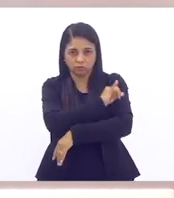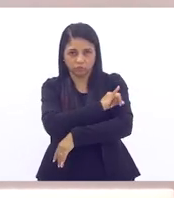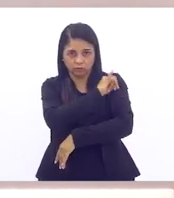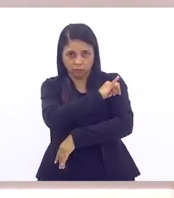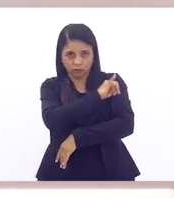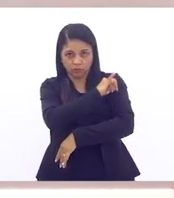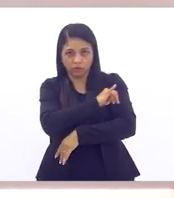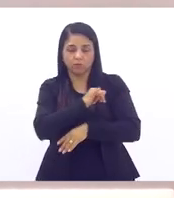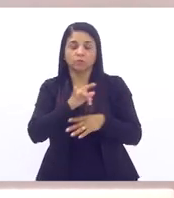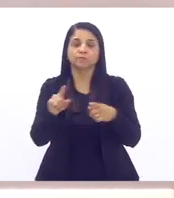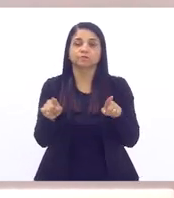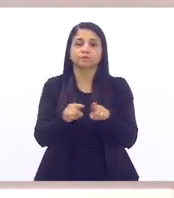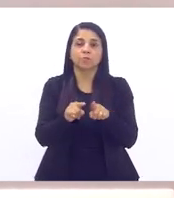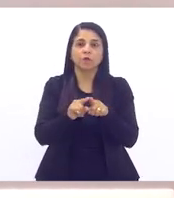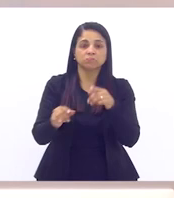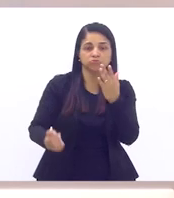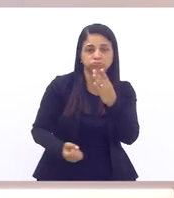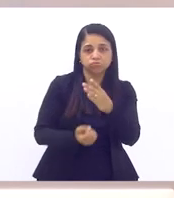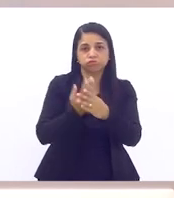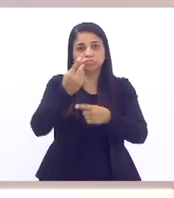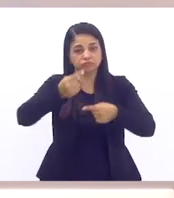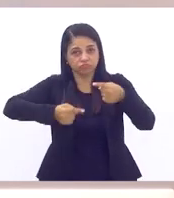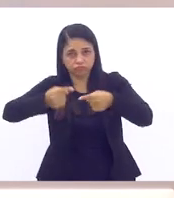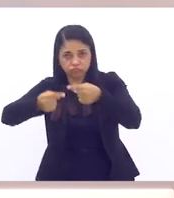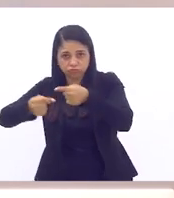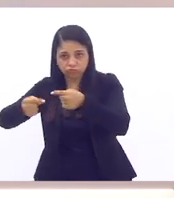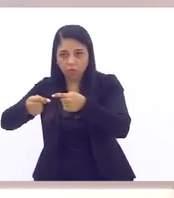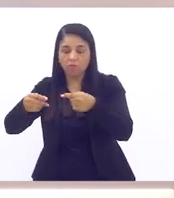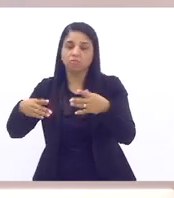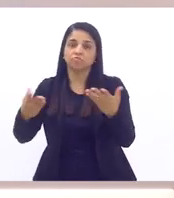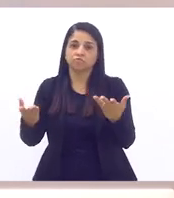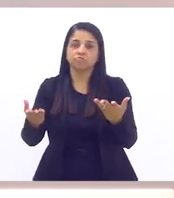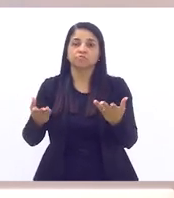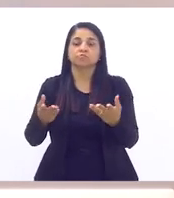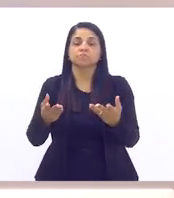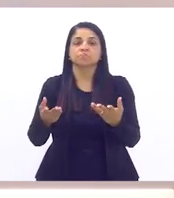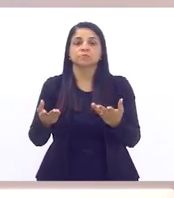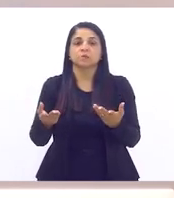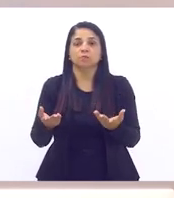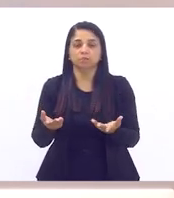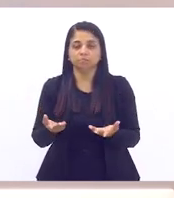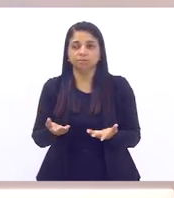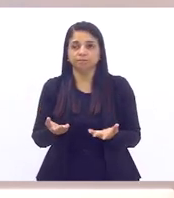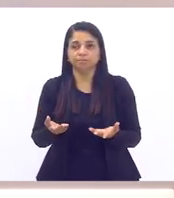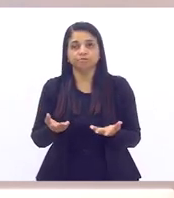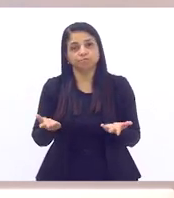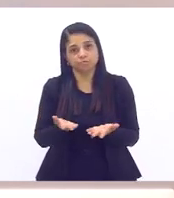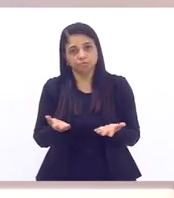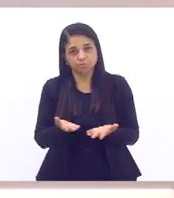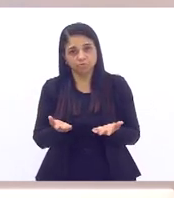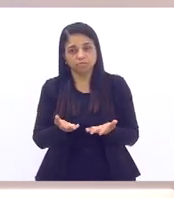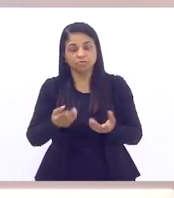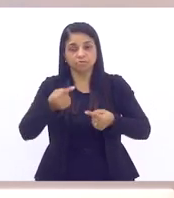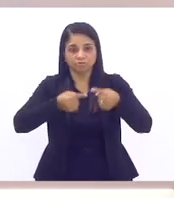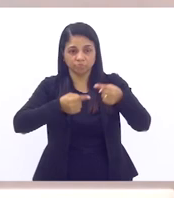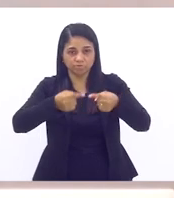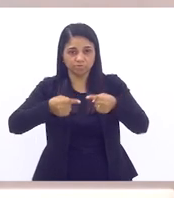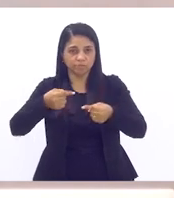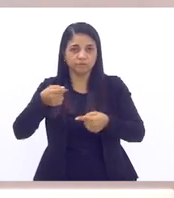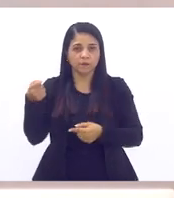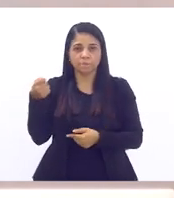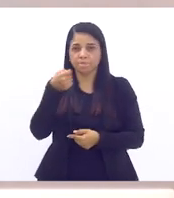de serem criado em decorrência dessa discussão também e então vamos fazer aqui a discussão passar